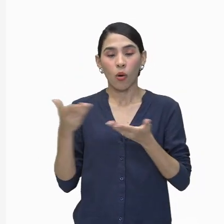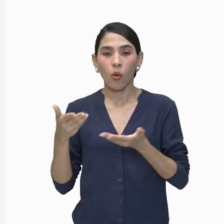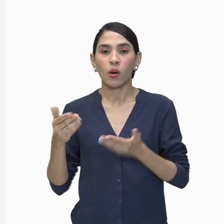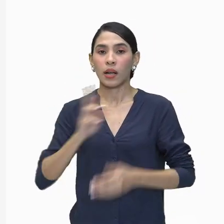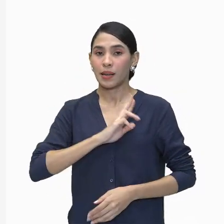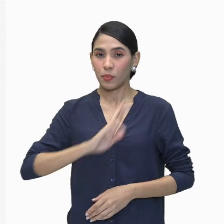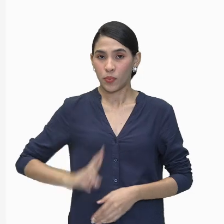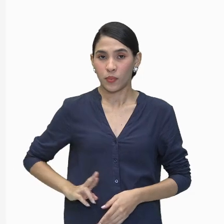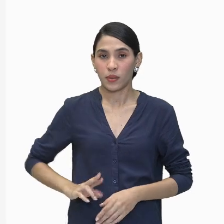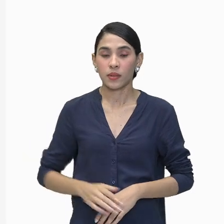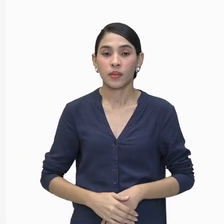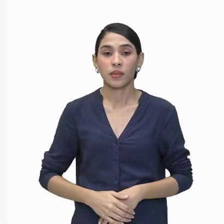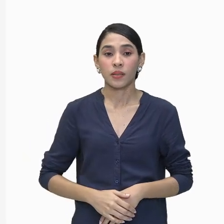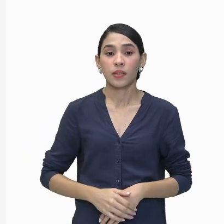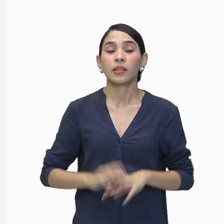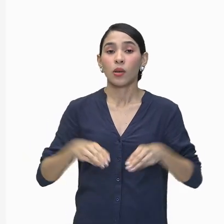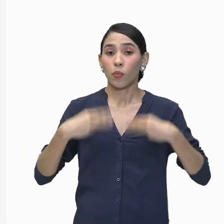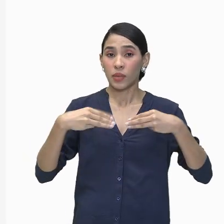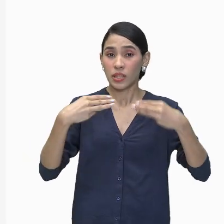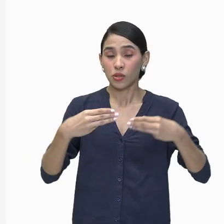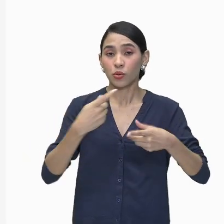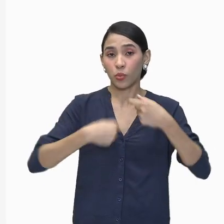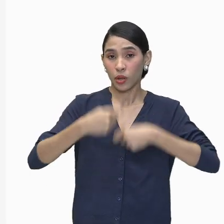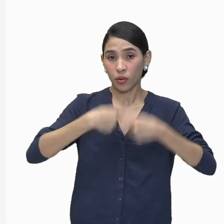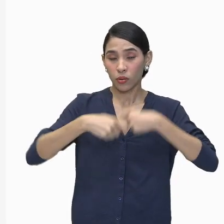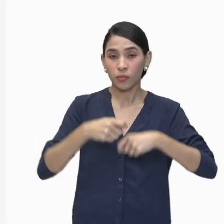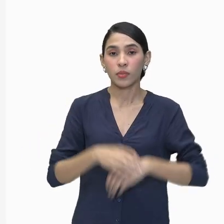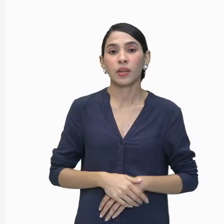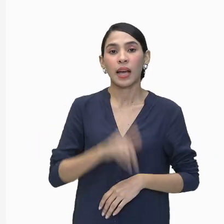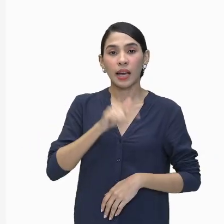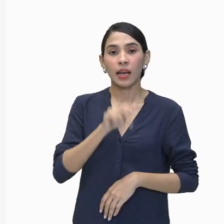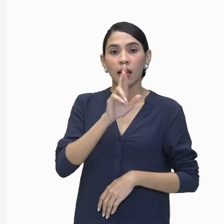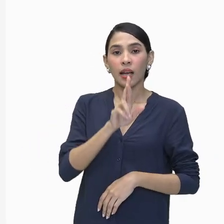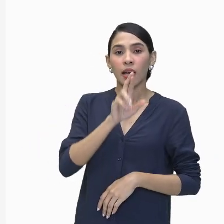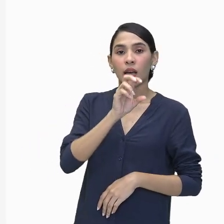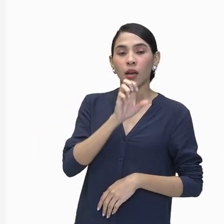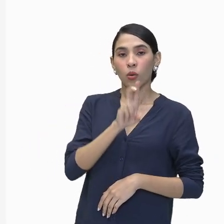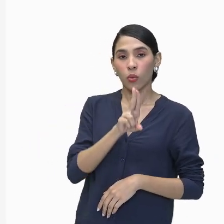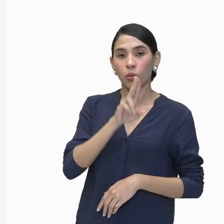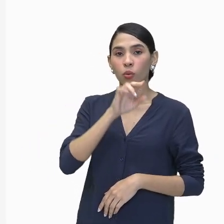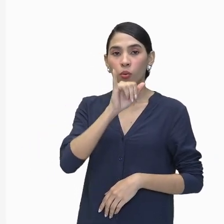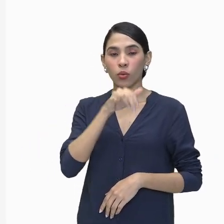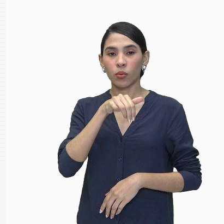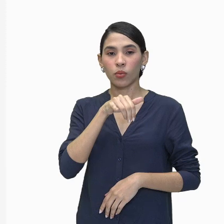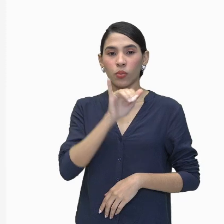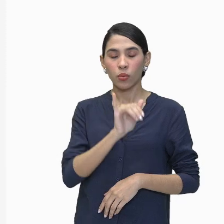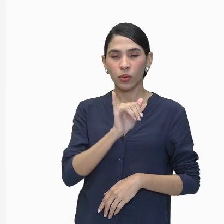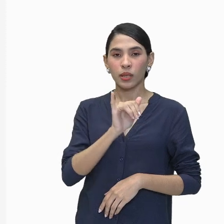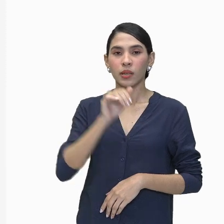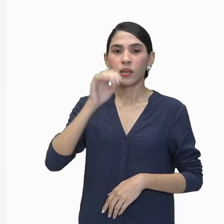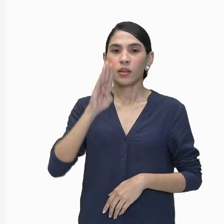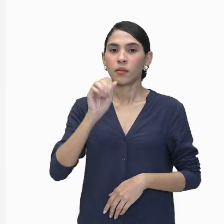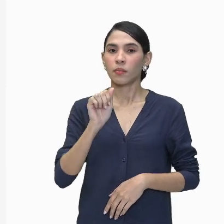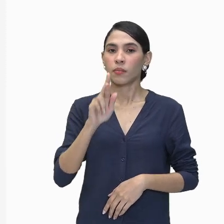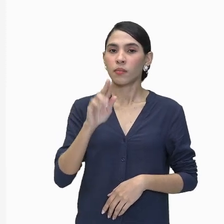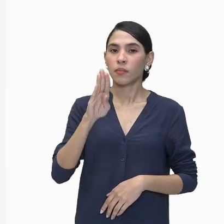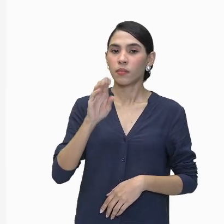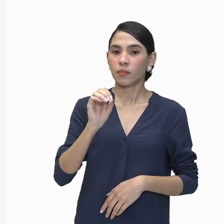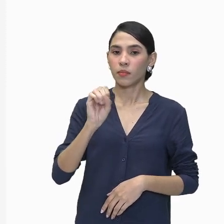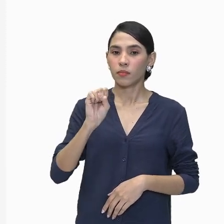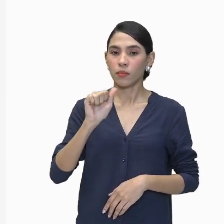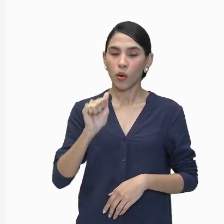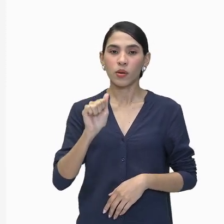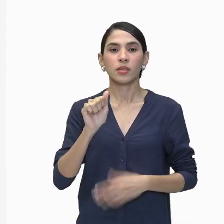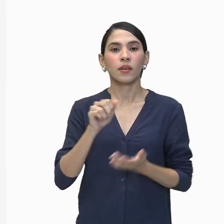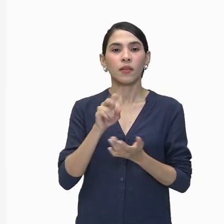o seu ministro da Economia vai ser o Rui Barbosa, que vai começar a vai dar ordem da